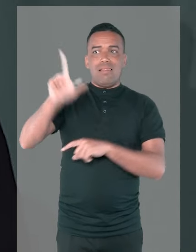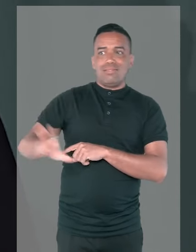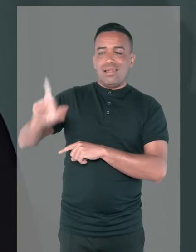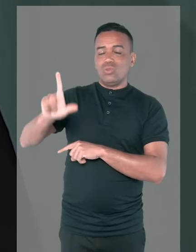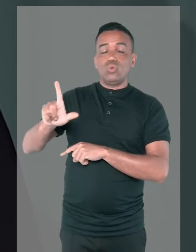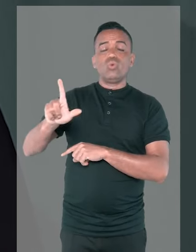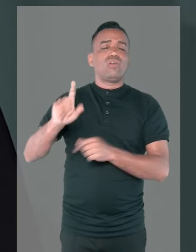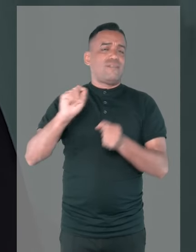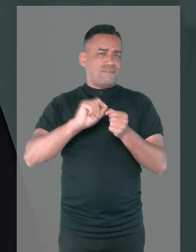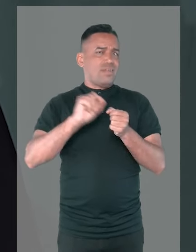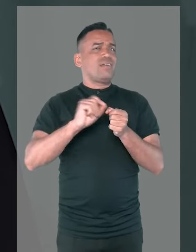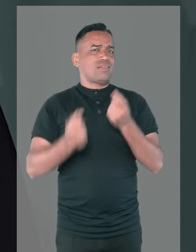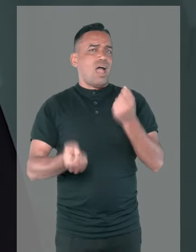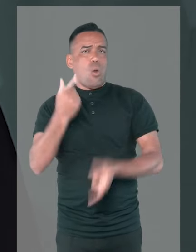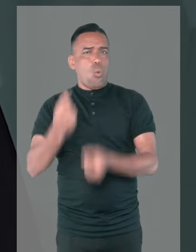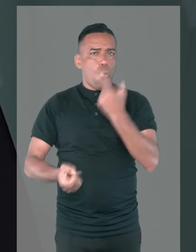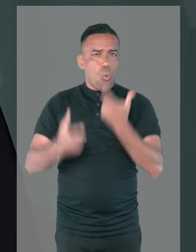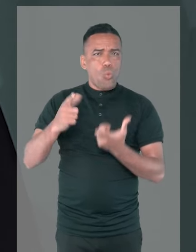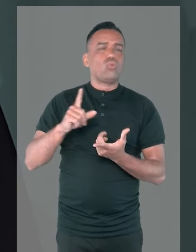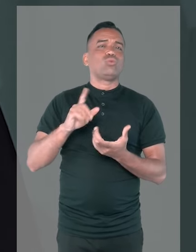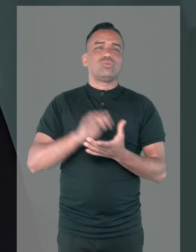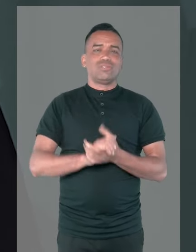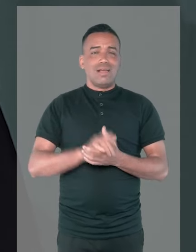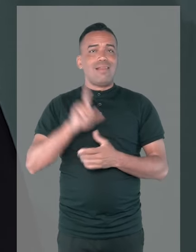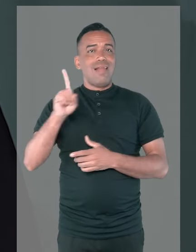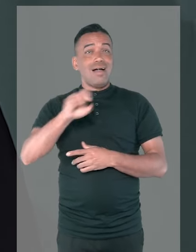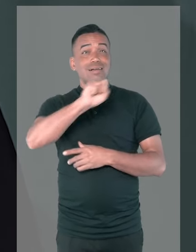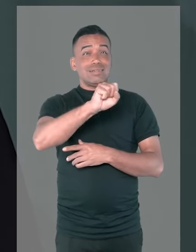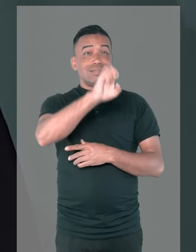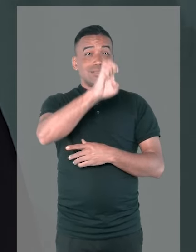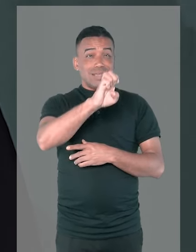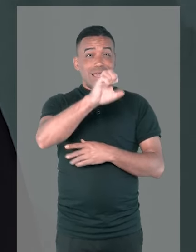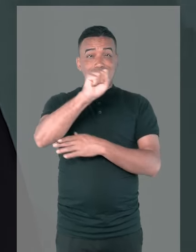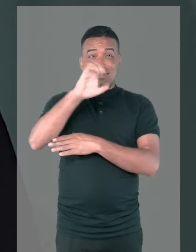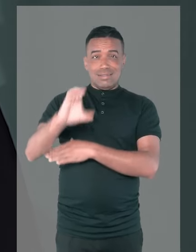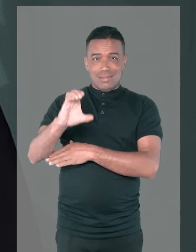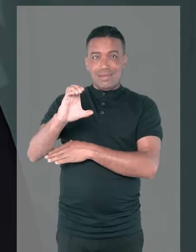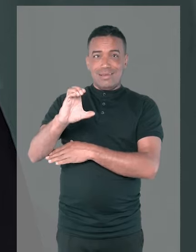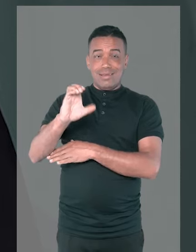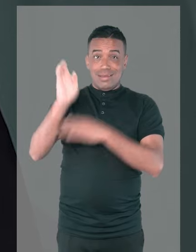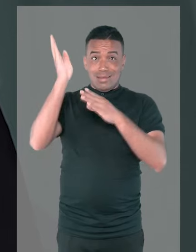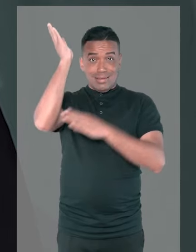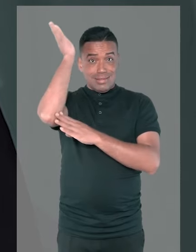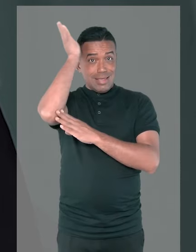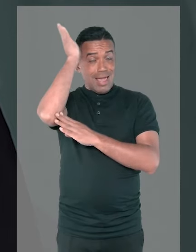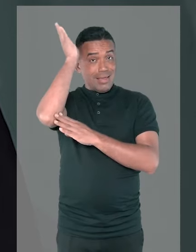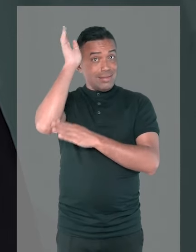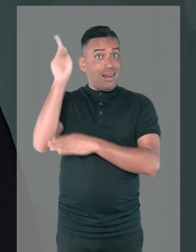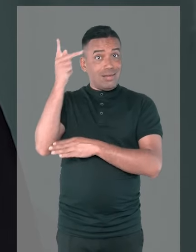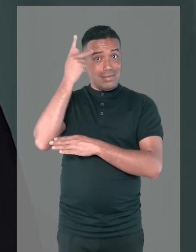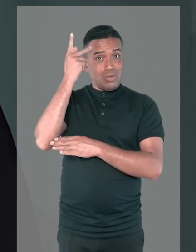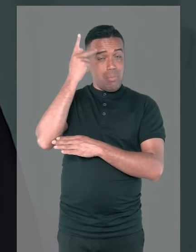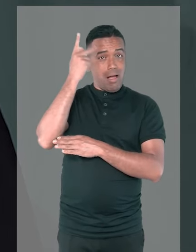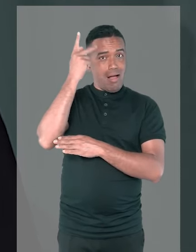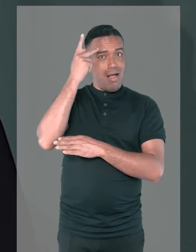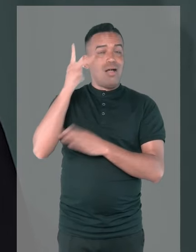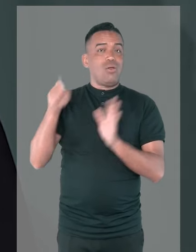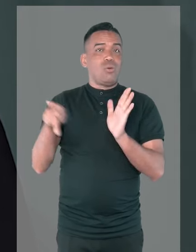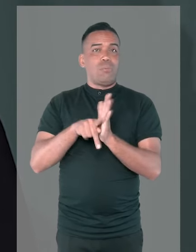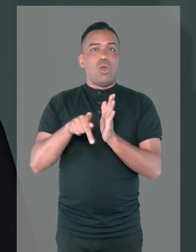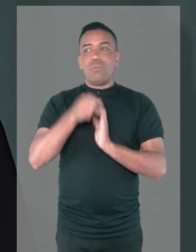Fiz alguns no Sesc Paulista, teve um que durou 2 anos e meio, Playlit, que era uma espécie